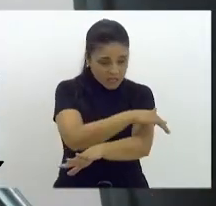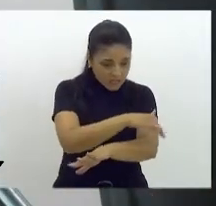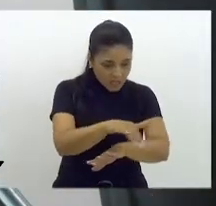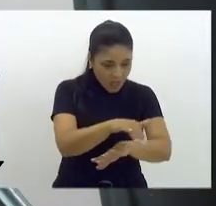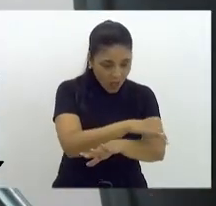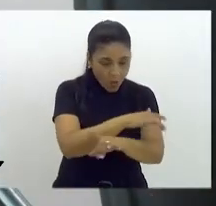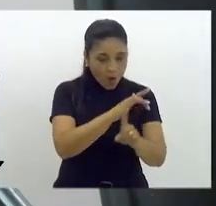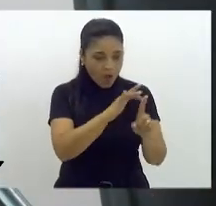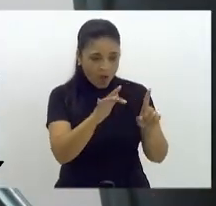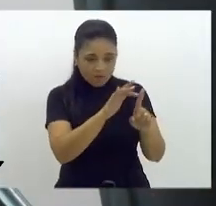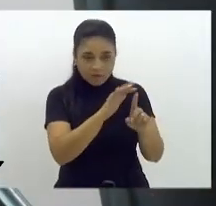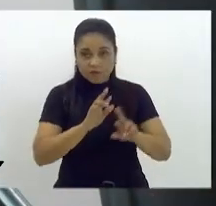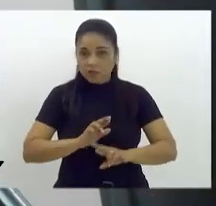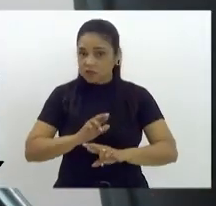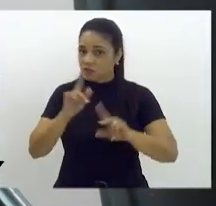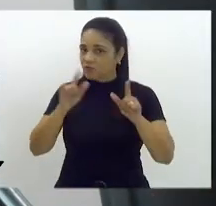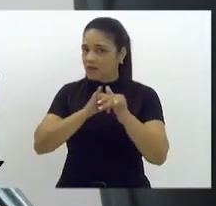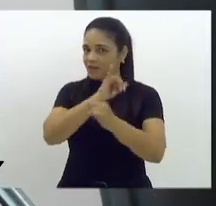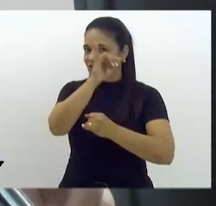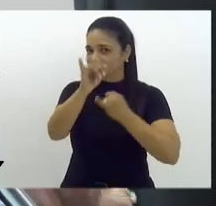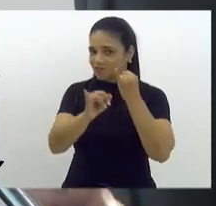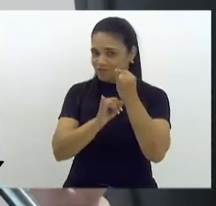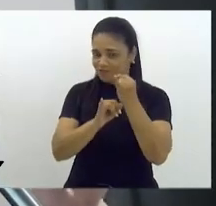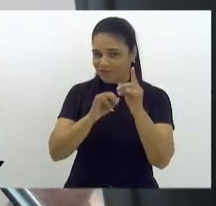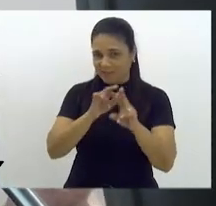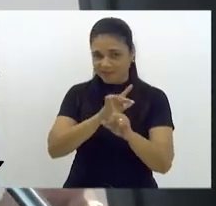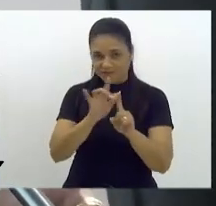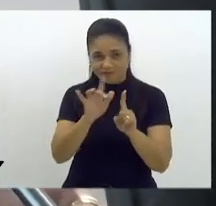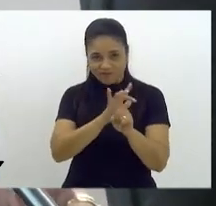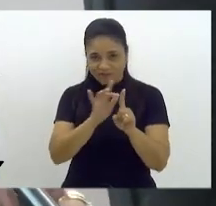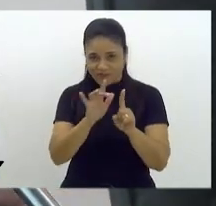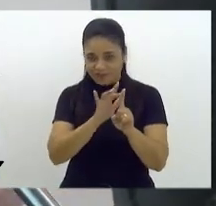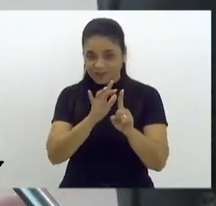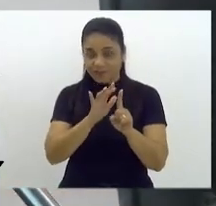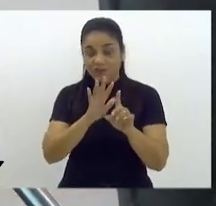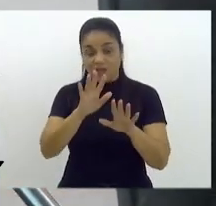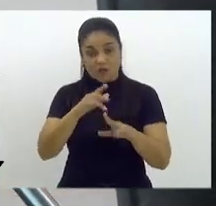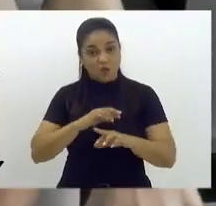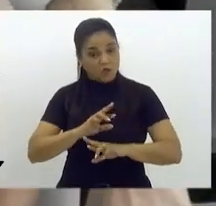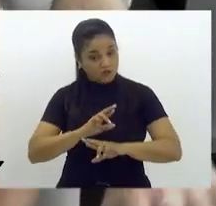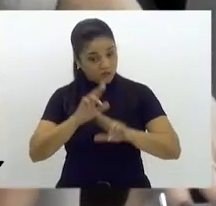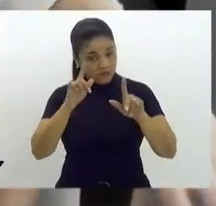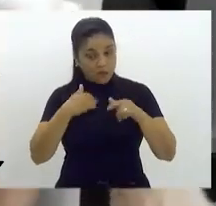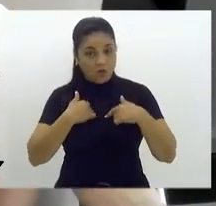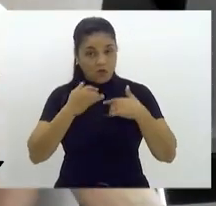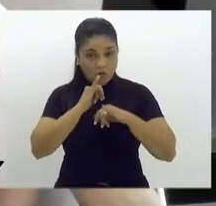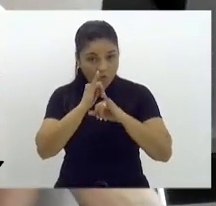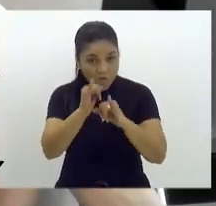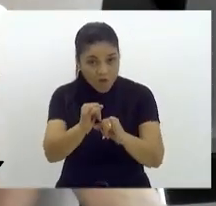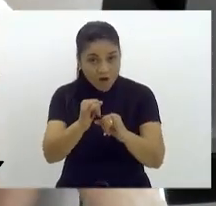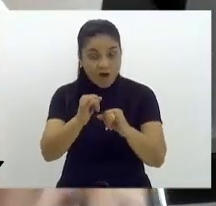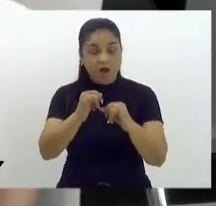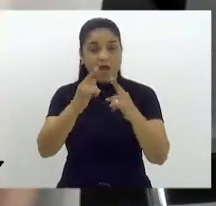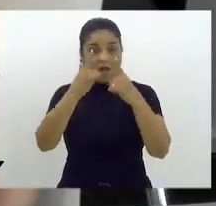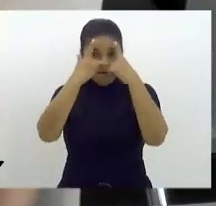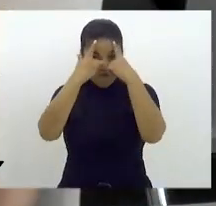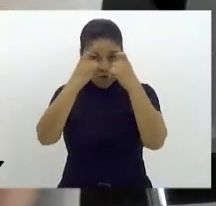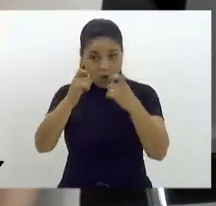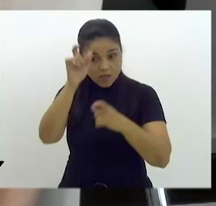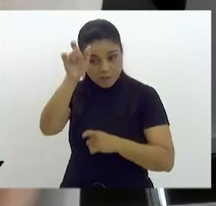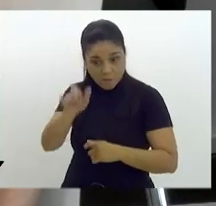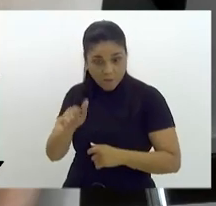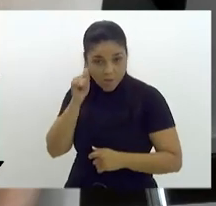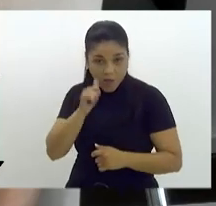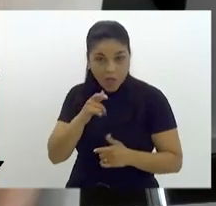da internet por isso que eu coloquei são diferentes a gente falou de dois cara eu tô dizendo o seguinte a violência as mulheres que sofrem mais violência elas sofre pelas próprias